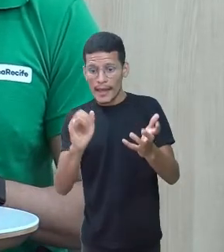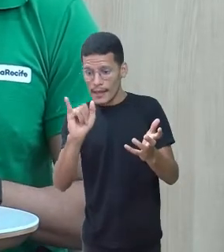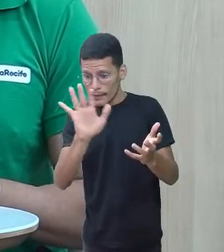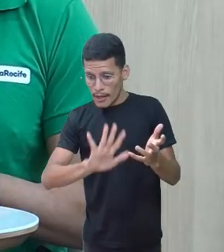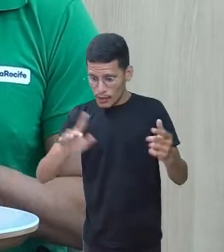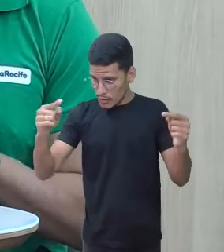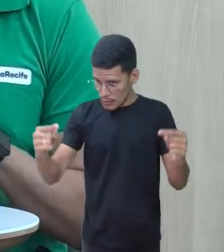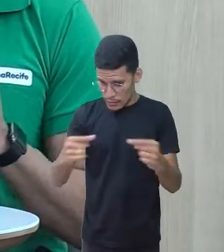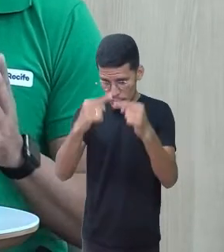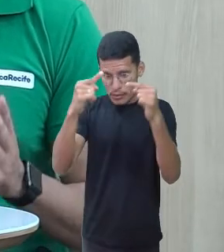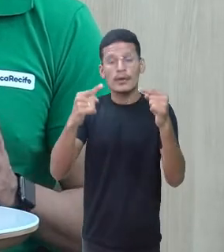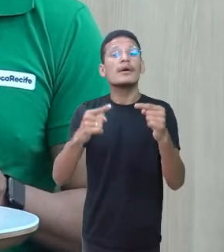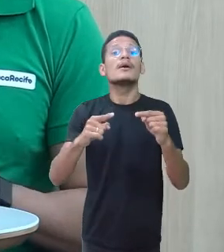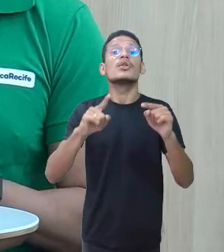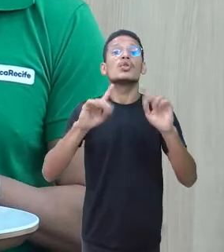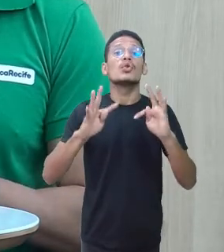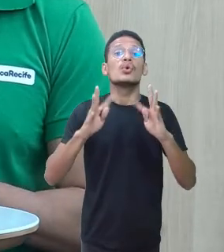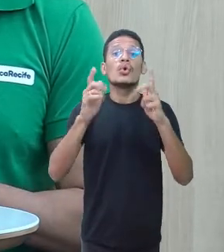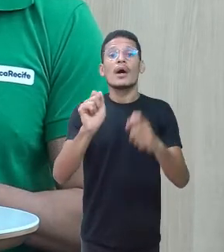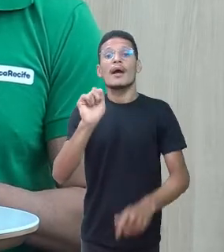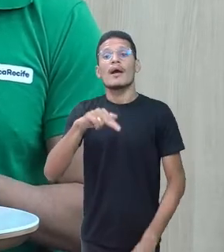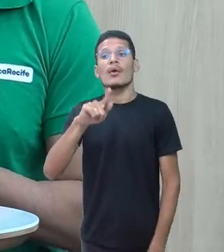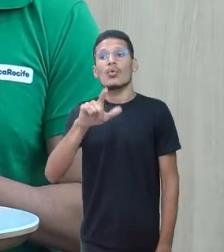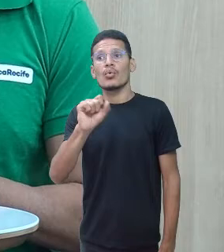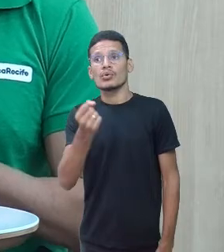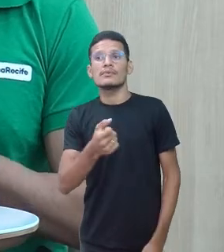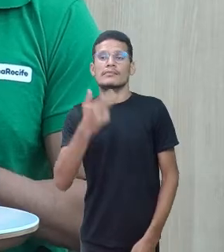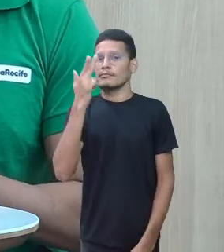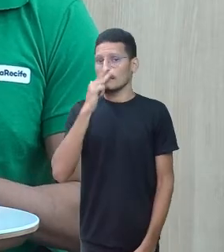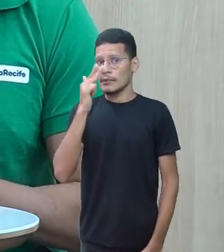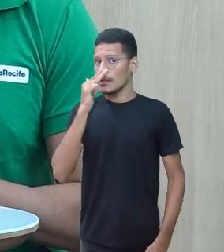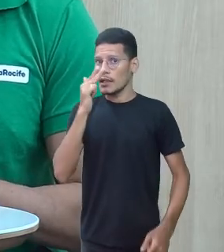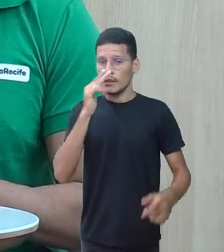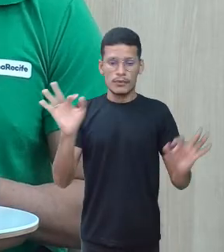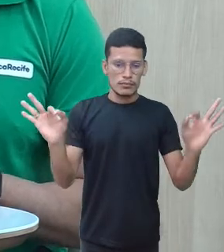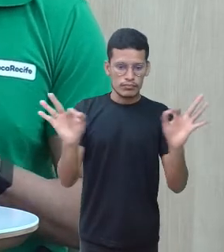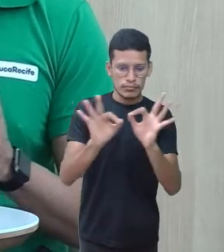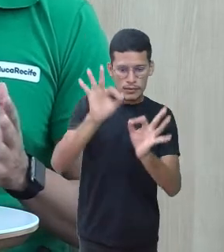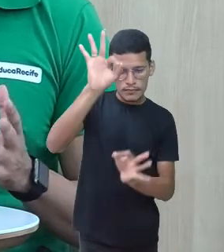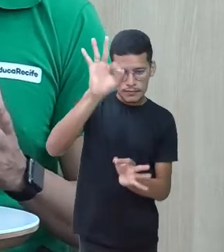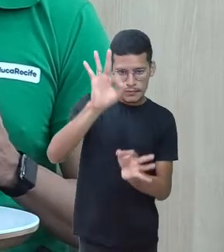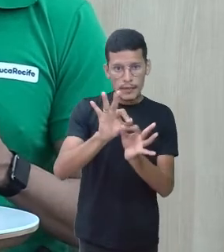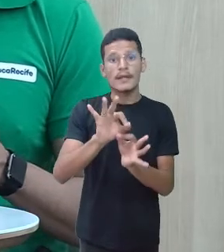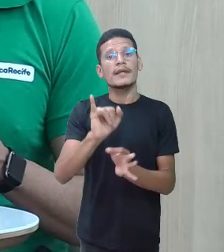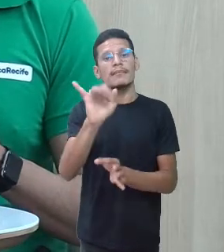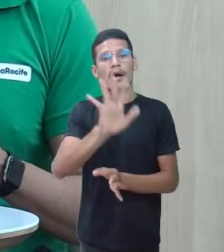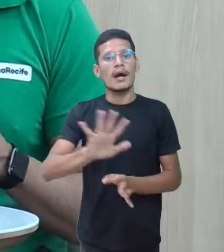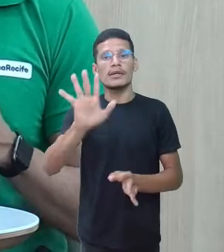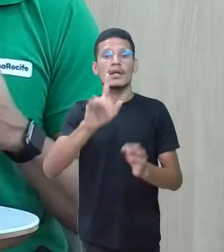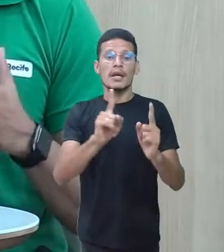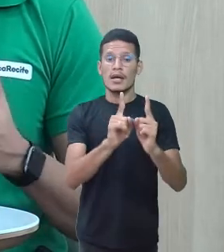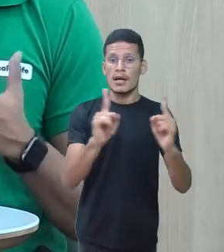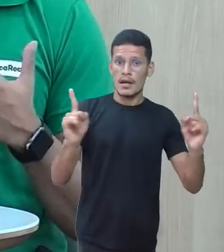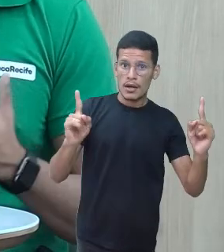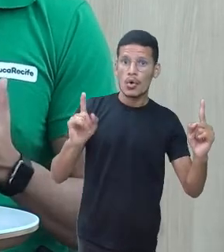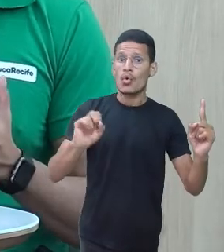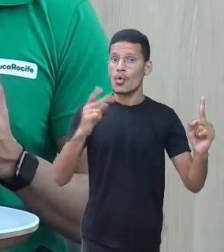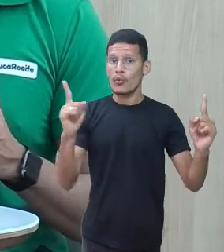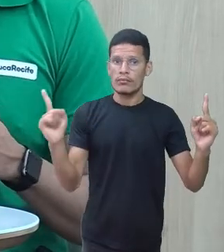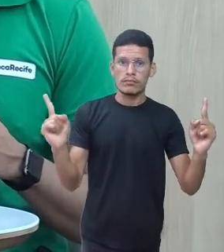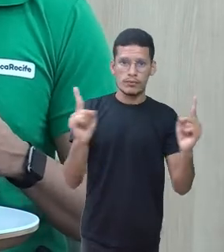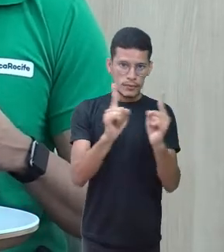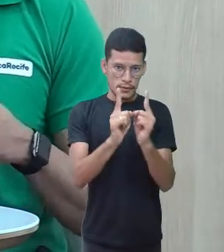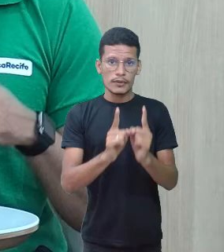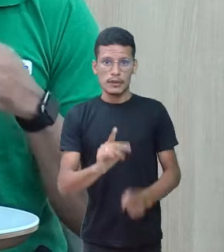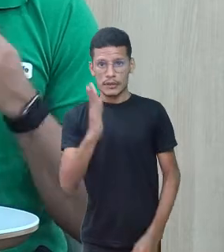semelhante, todos os ângulos têm que ser de mesma medida, tá? Da figura que você ampliou ou reduziu.